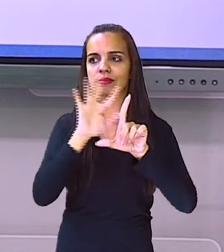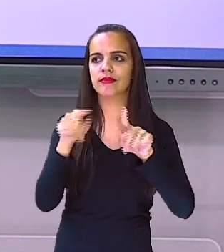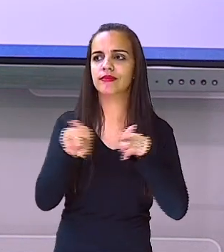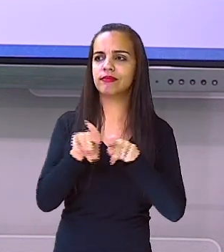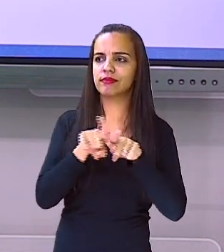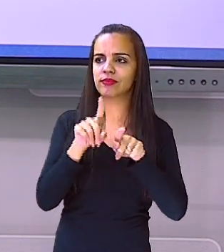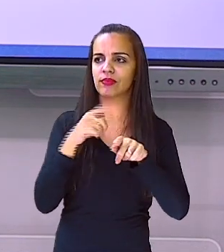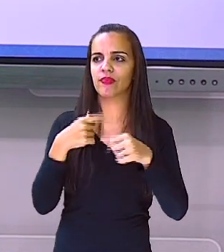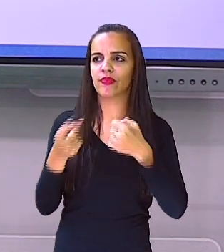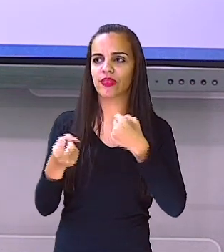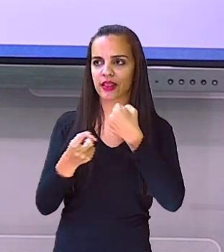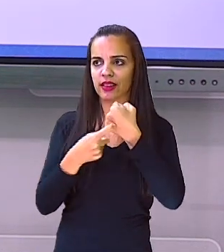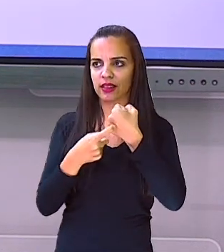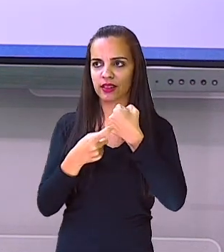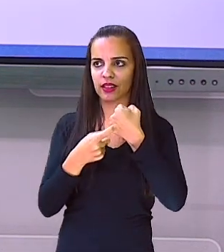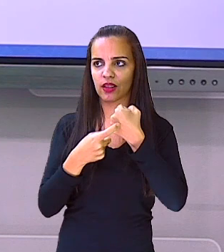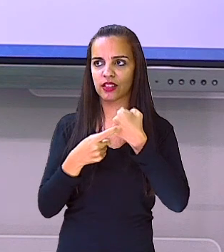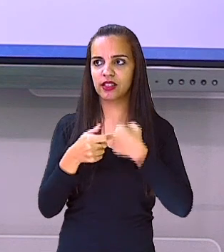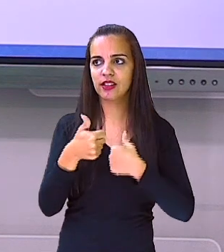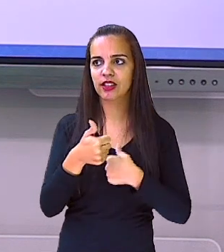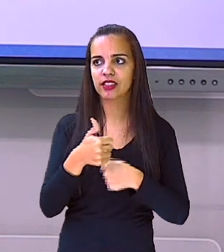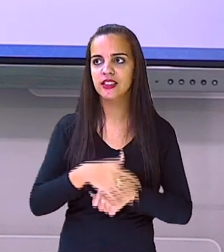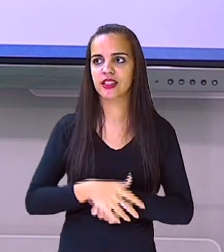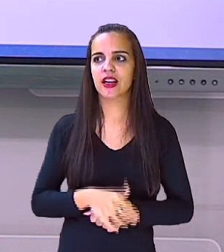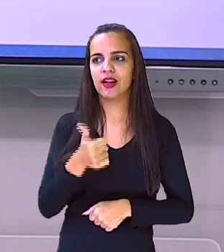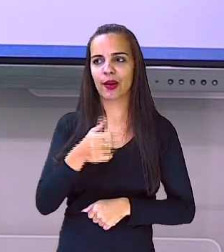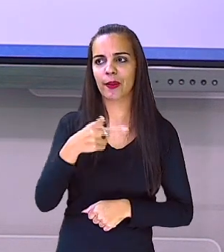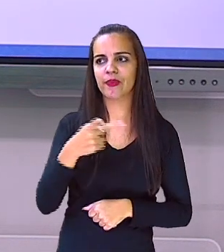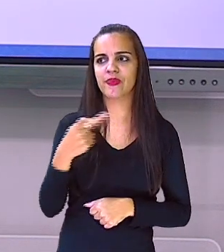canal no YouTube, estou esquecendo de falar, né? Dá aquele likezinho para nós